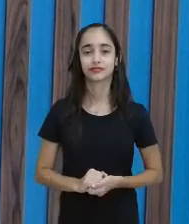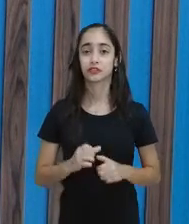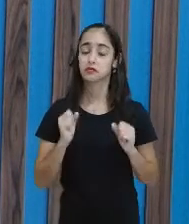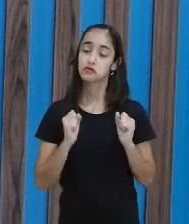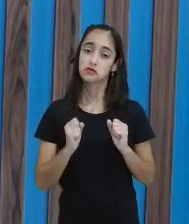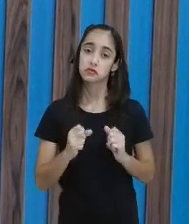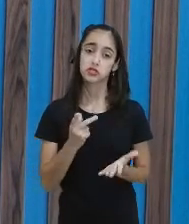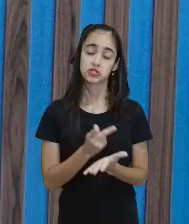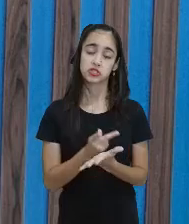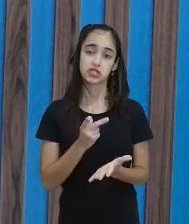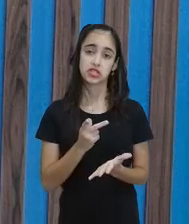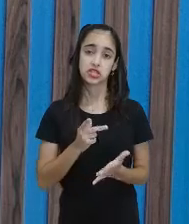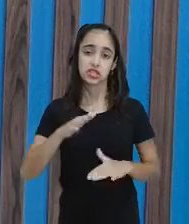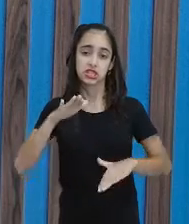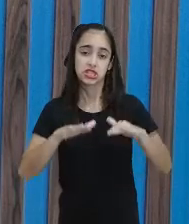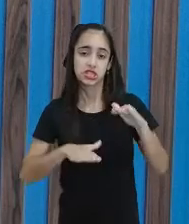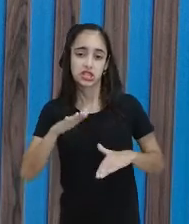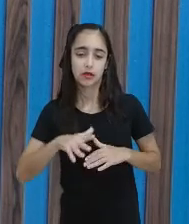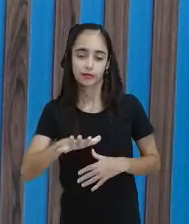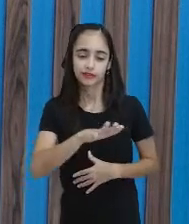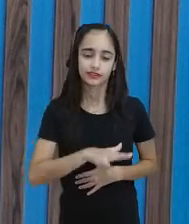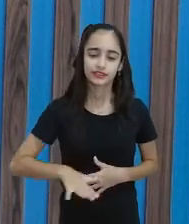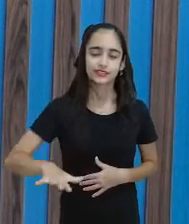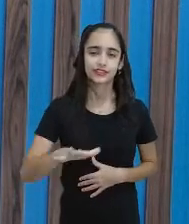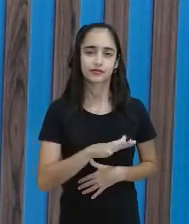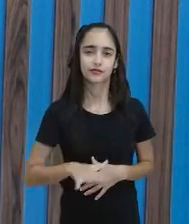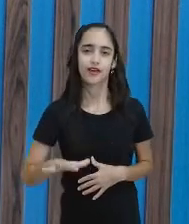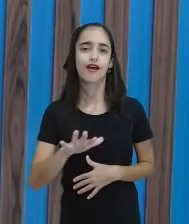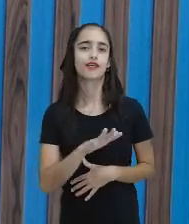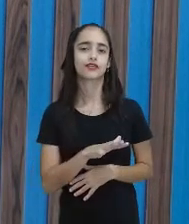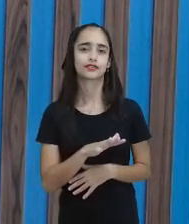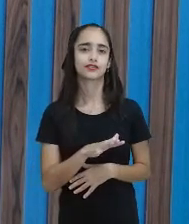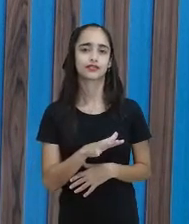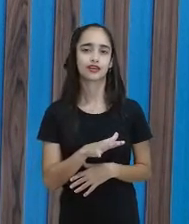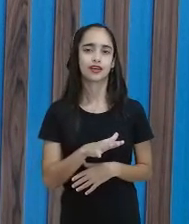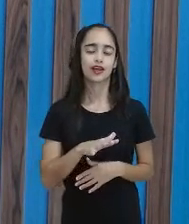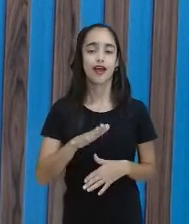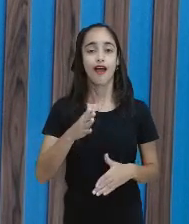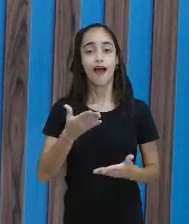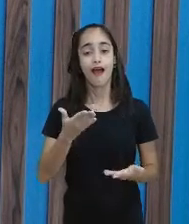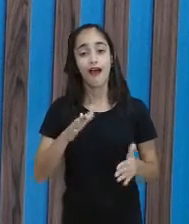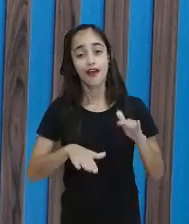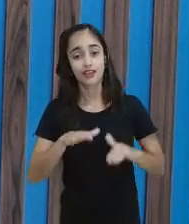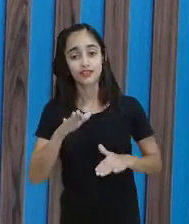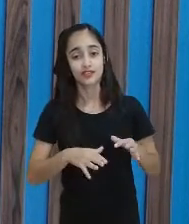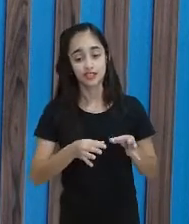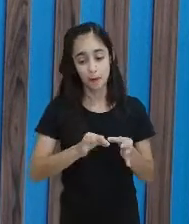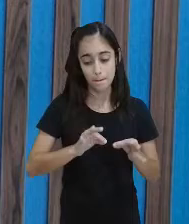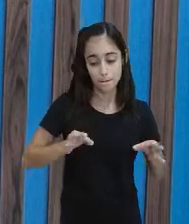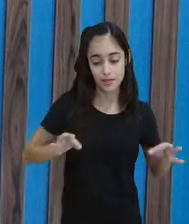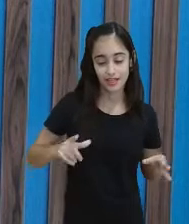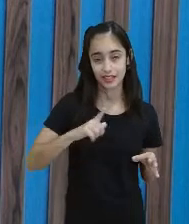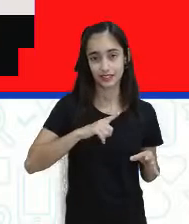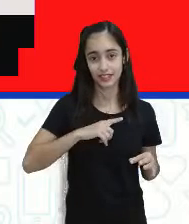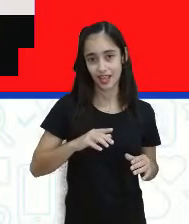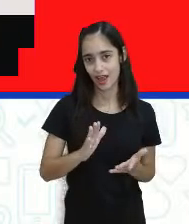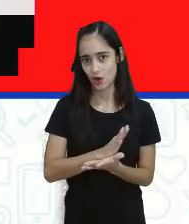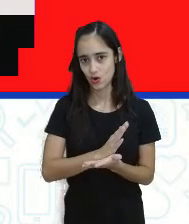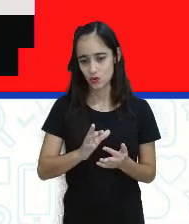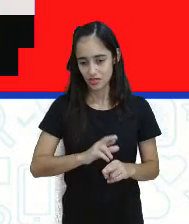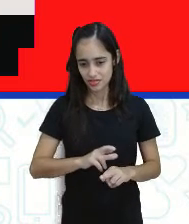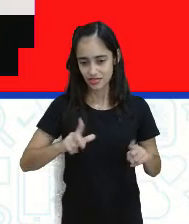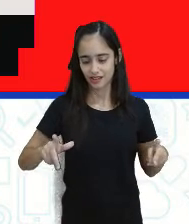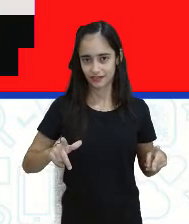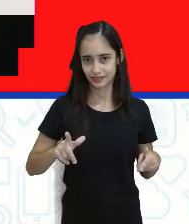do espaço lá. Às vezes a medida tem um pouco de diferença. Então, ó, nós temos aí